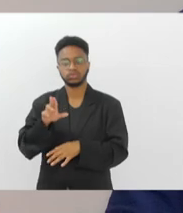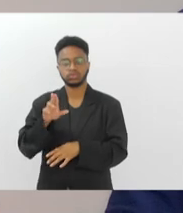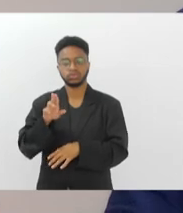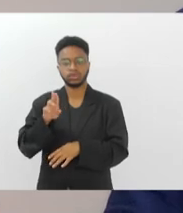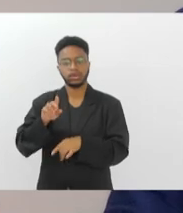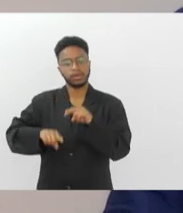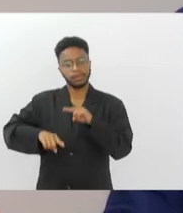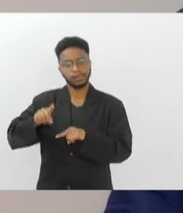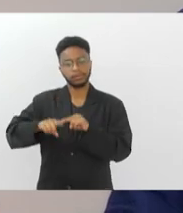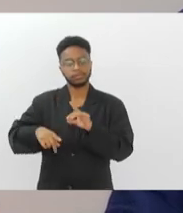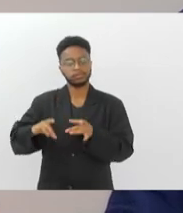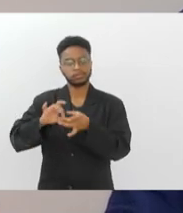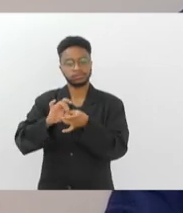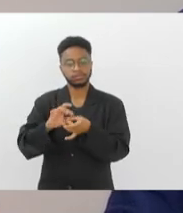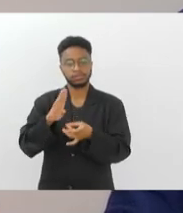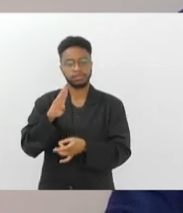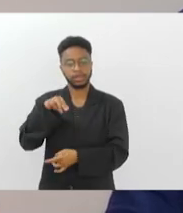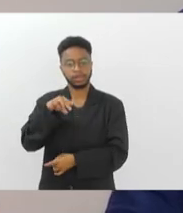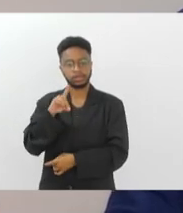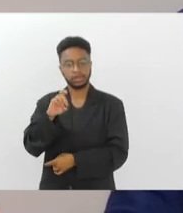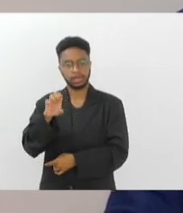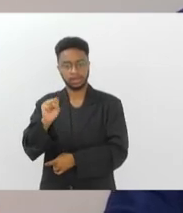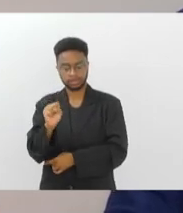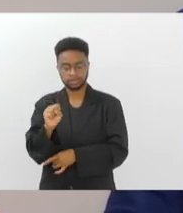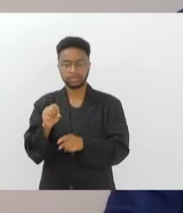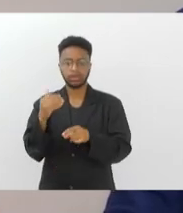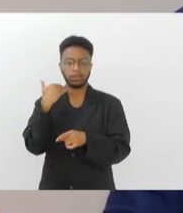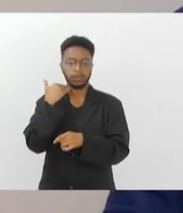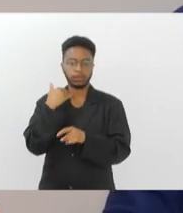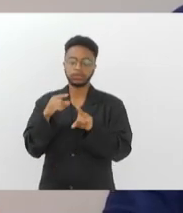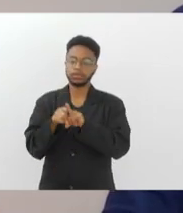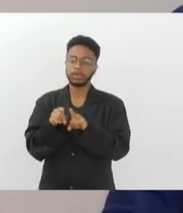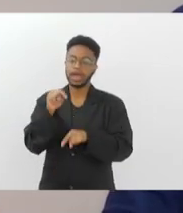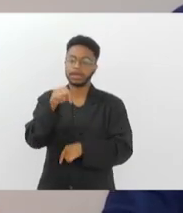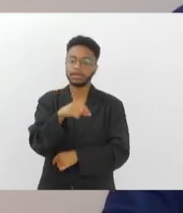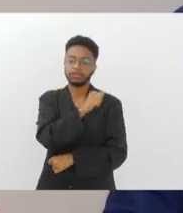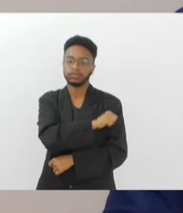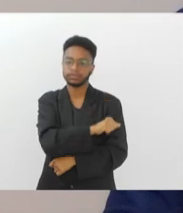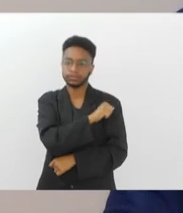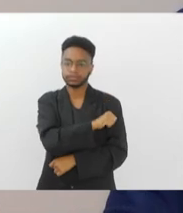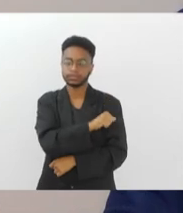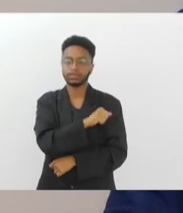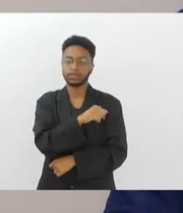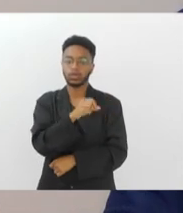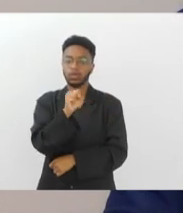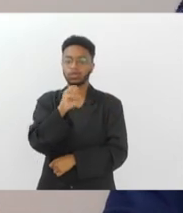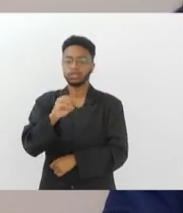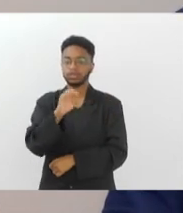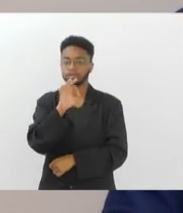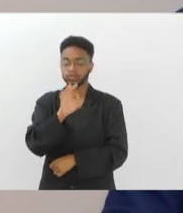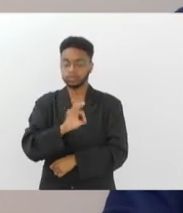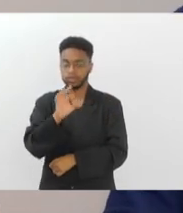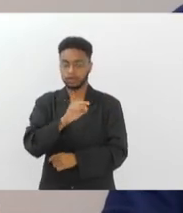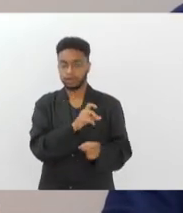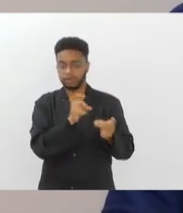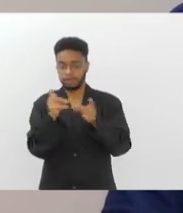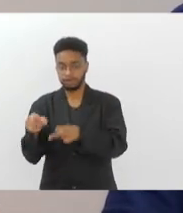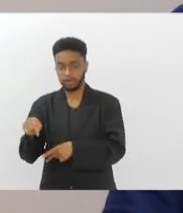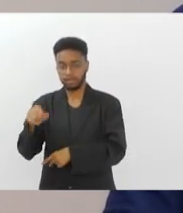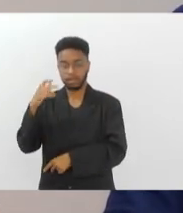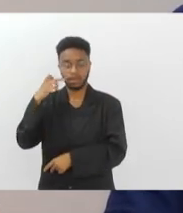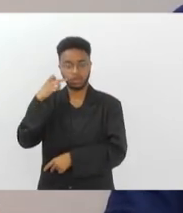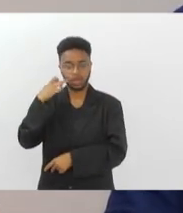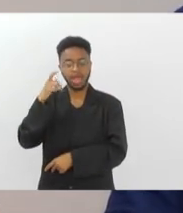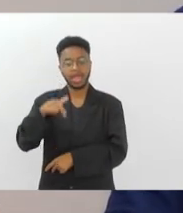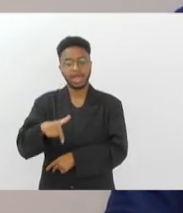Social, BNDES, para essas linhas de crédito. E o estado do Rio de Janeiro, 80% das nossas exportações para Angola são de